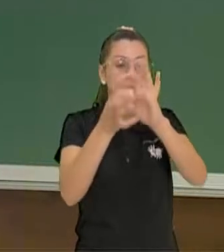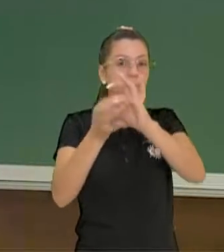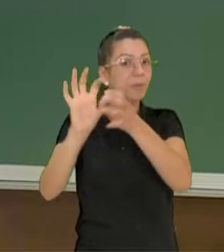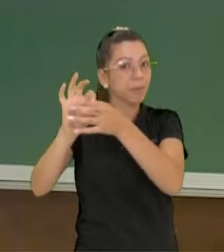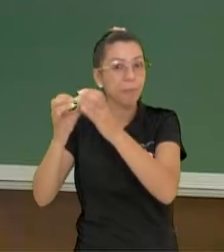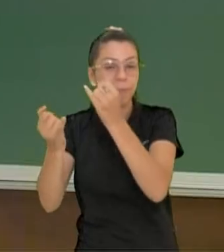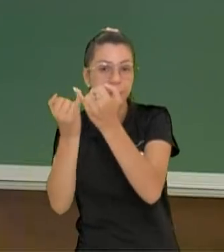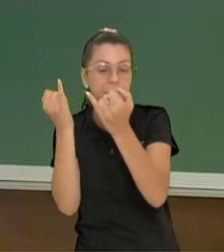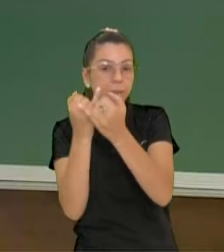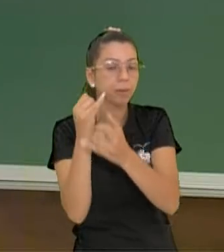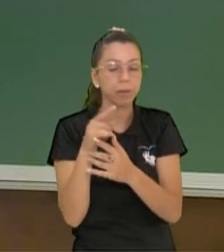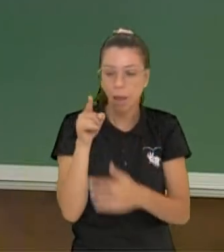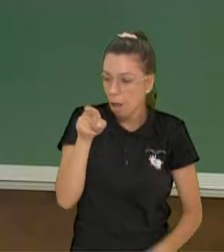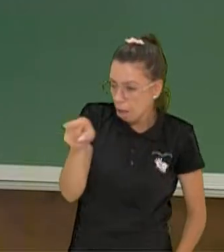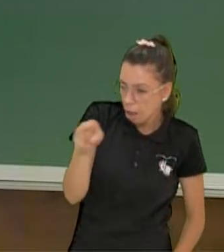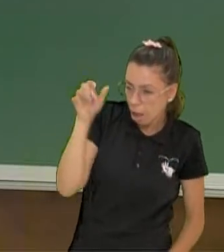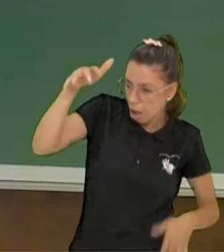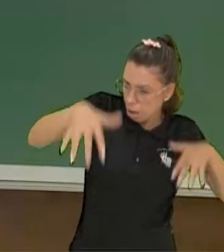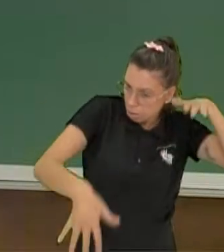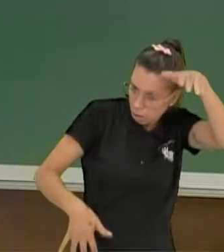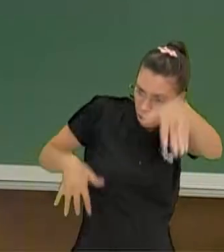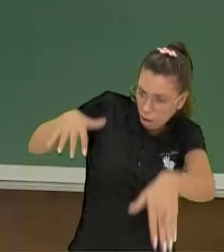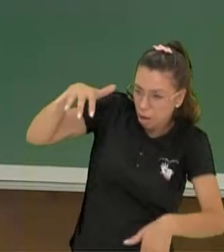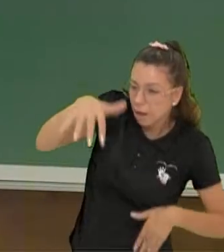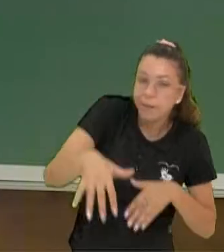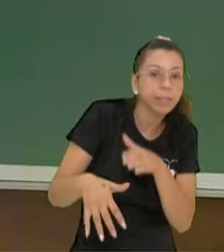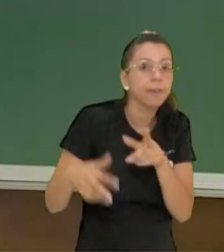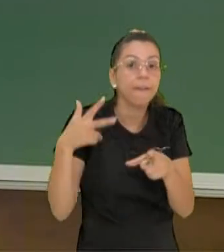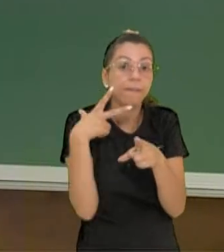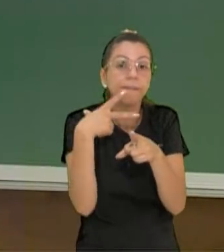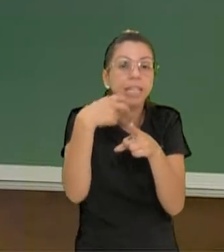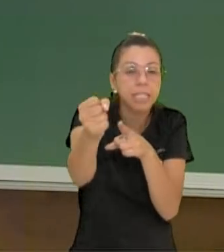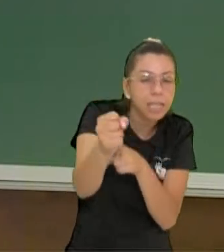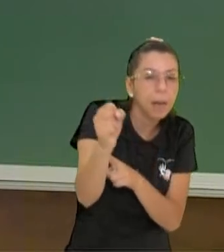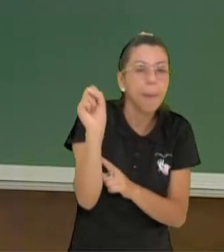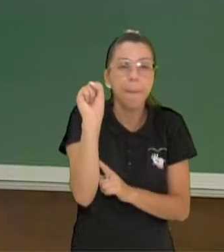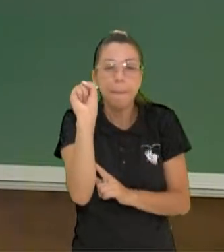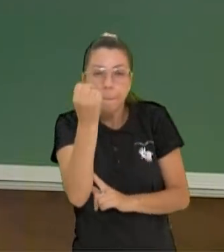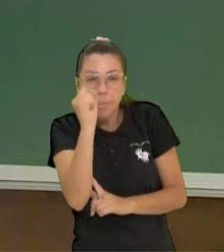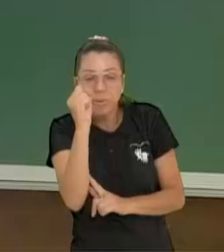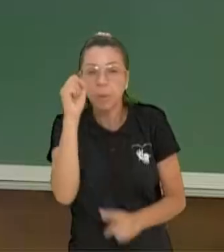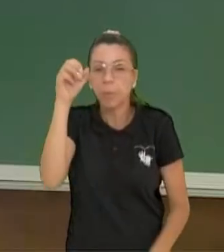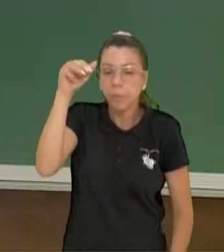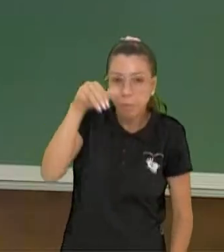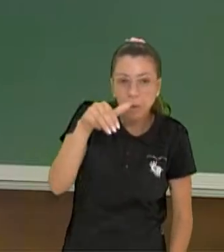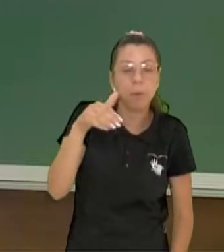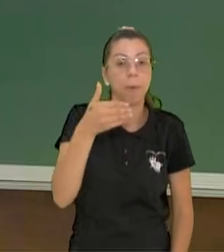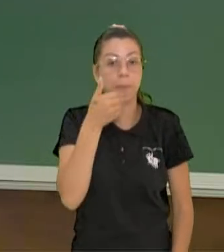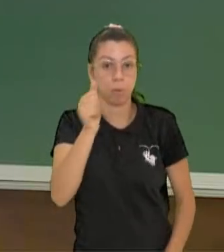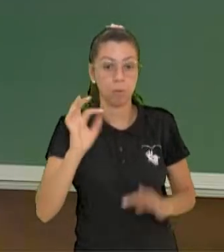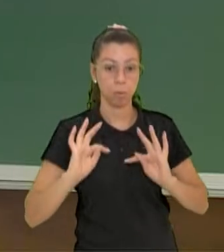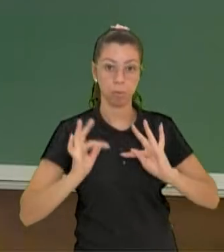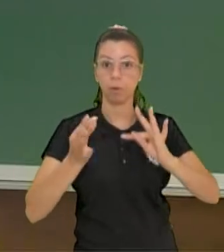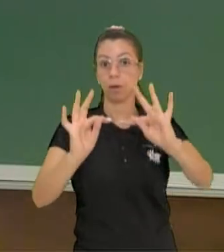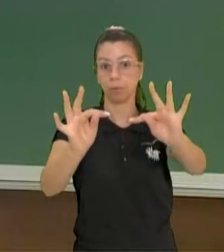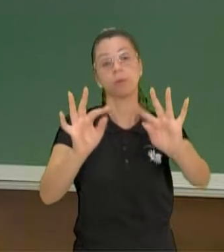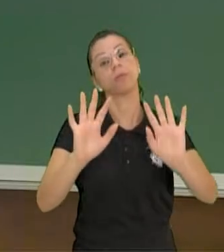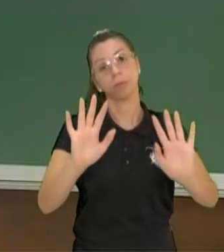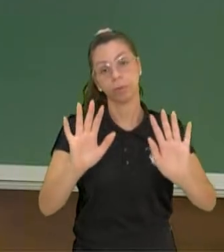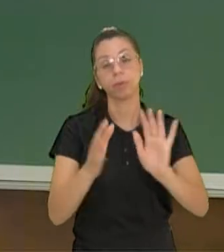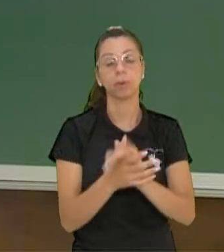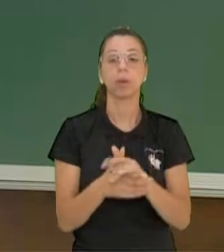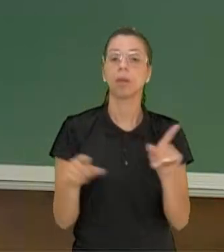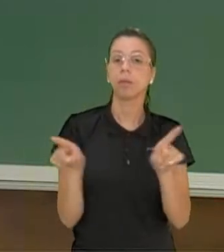Como colocar que aquele nadador ganhou por milésimos e centésimos de segundos? Melhorou a tecnologia, melhorou